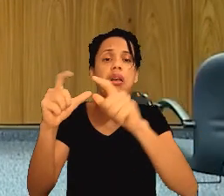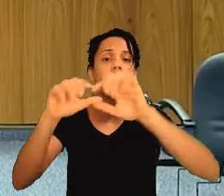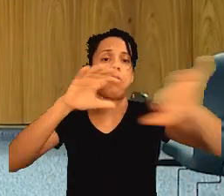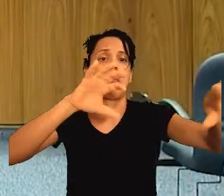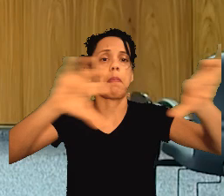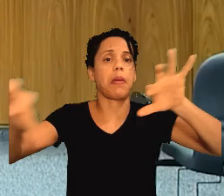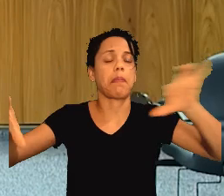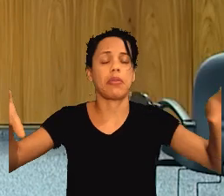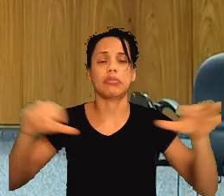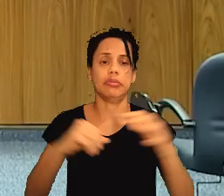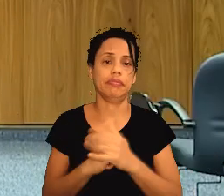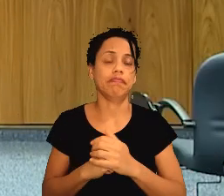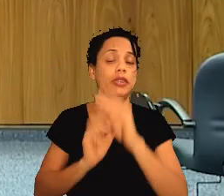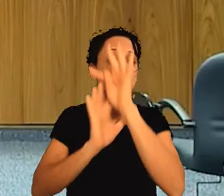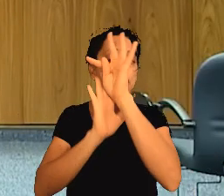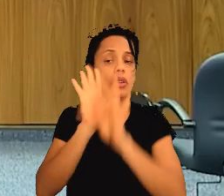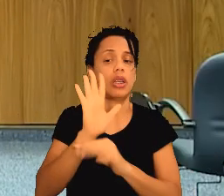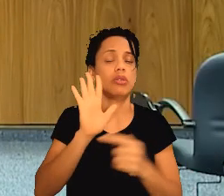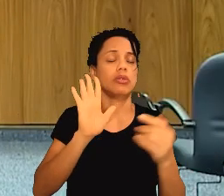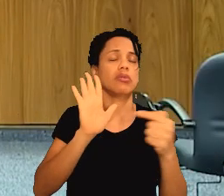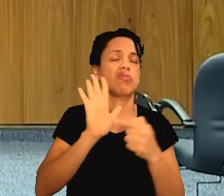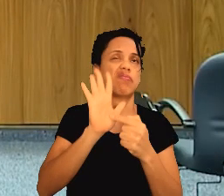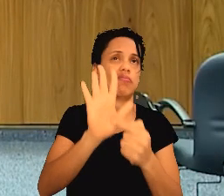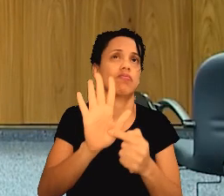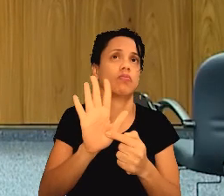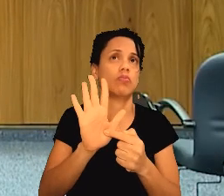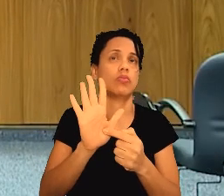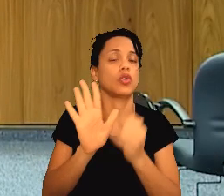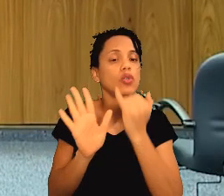do relatório de identificação